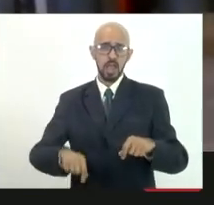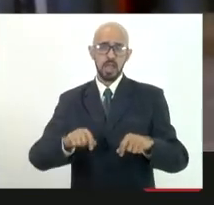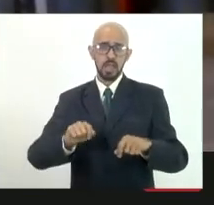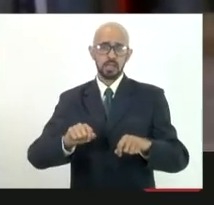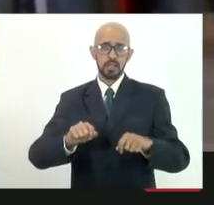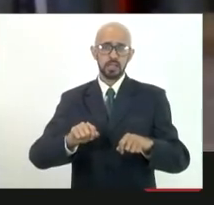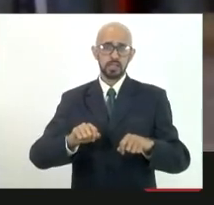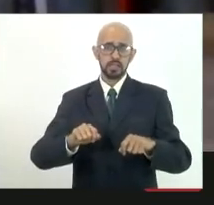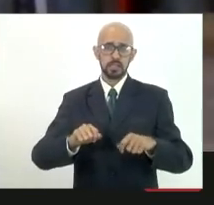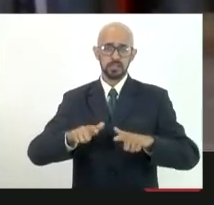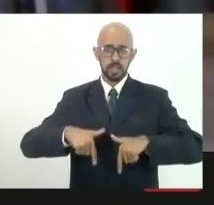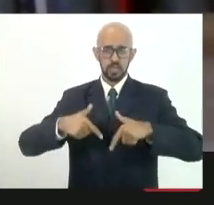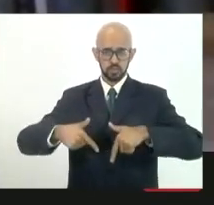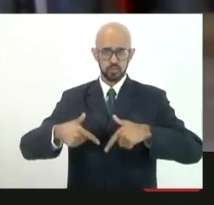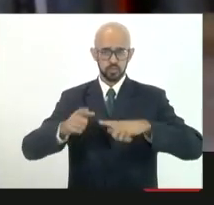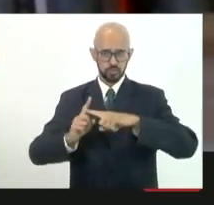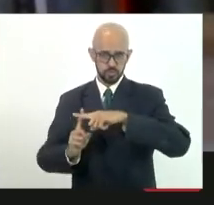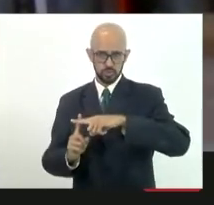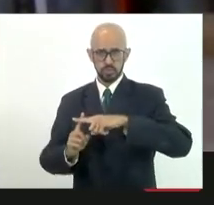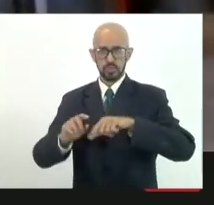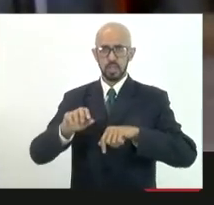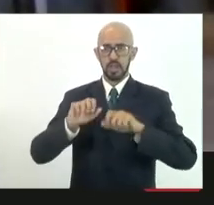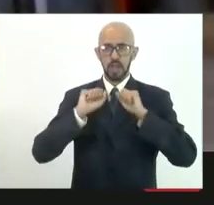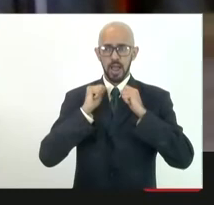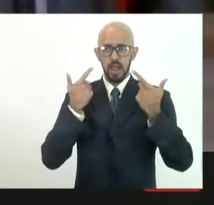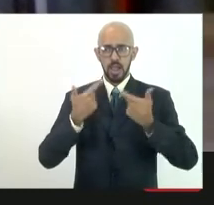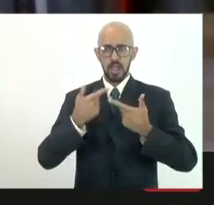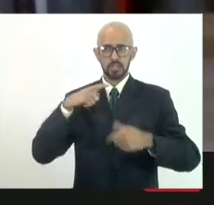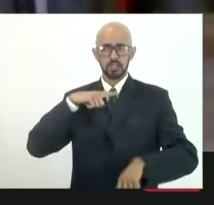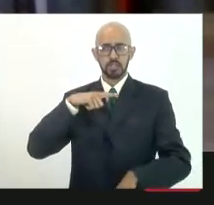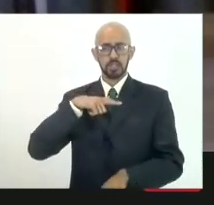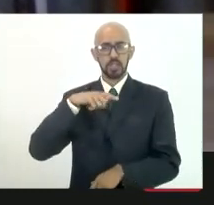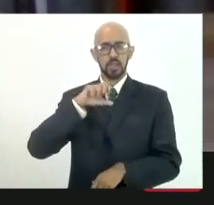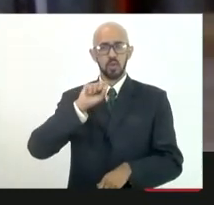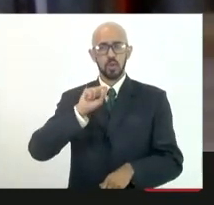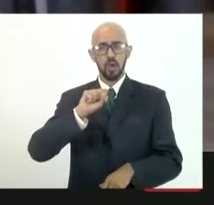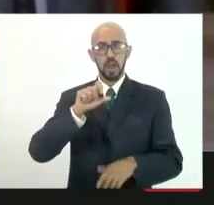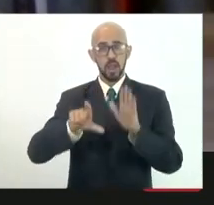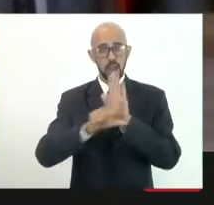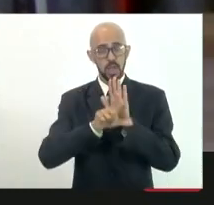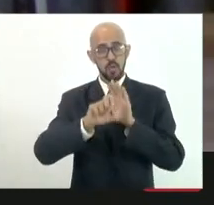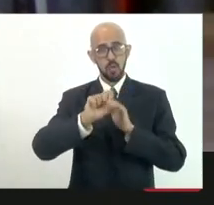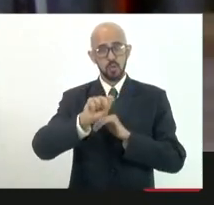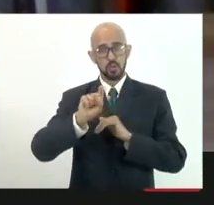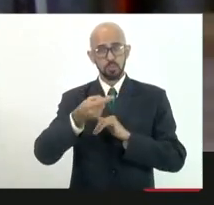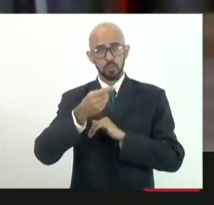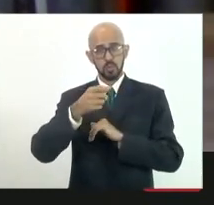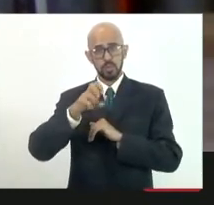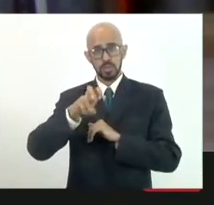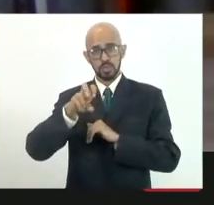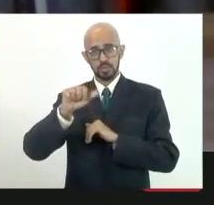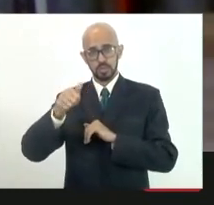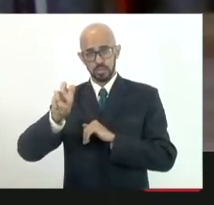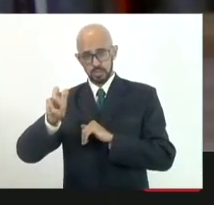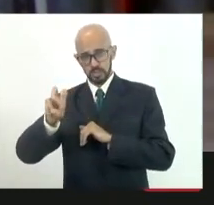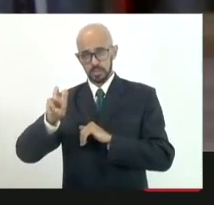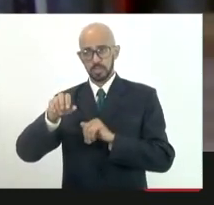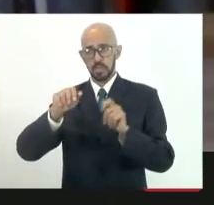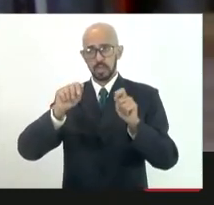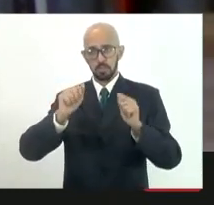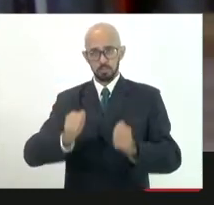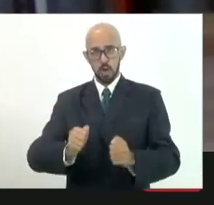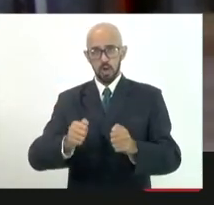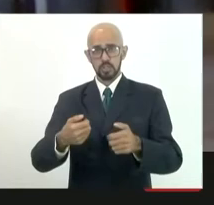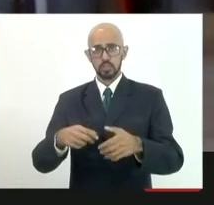que a Alerj, a partir da lei que já existe, Lei 8.515, que ela pode chamar grandes atores e